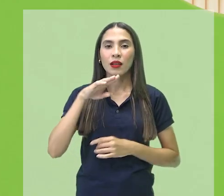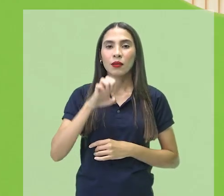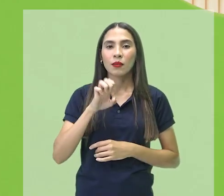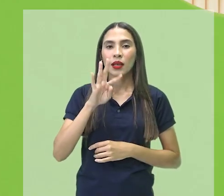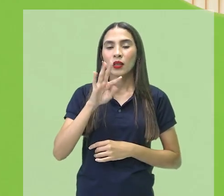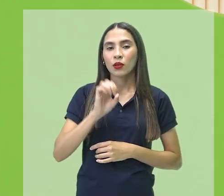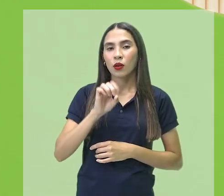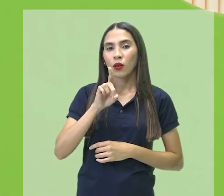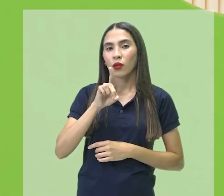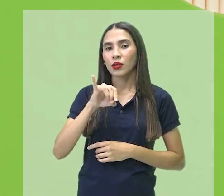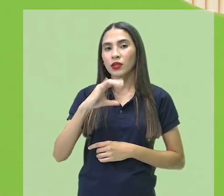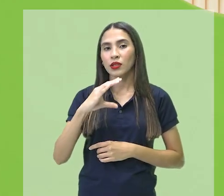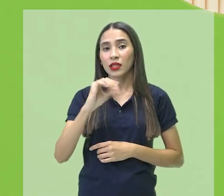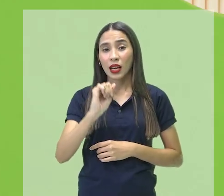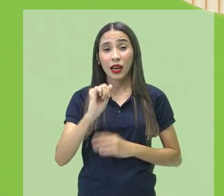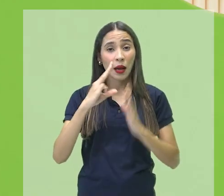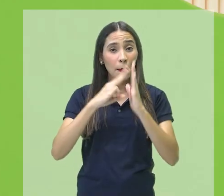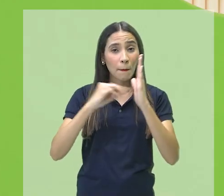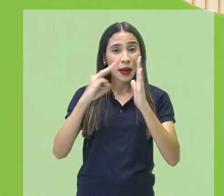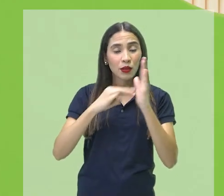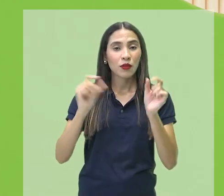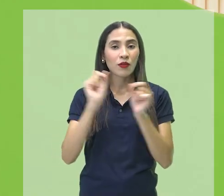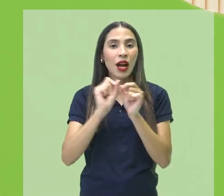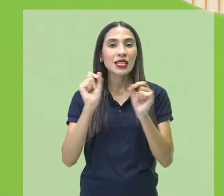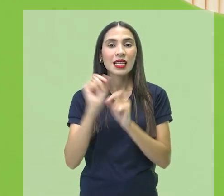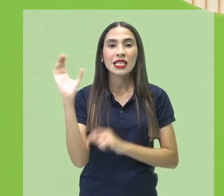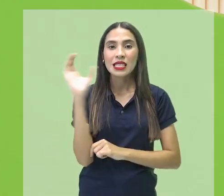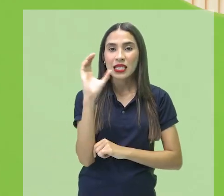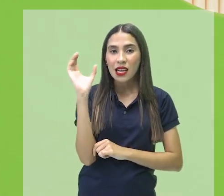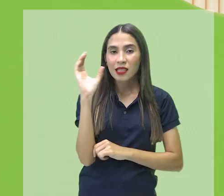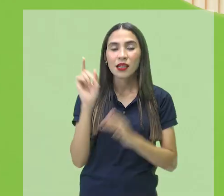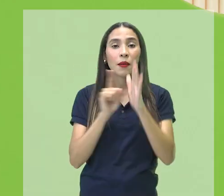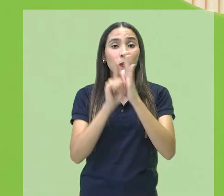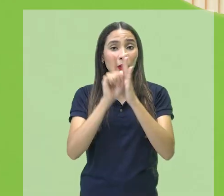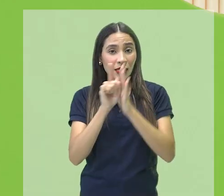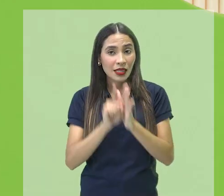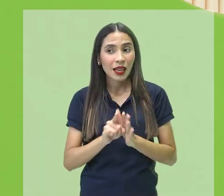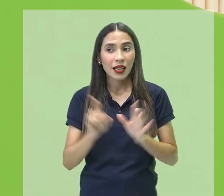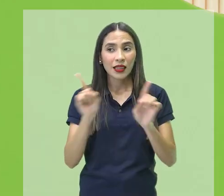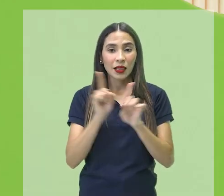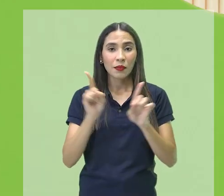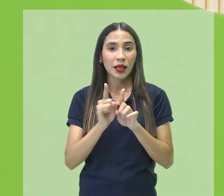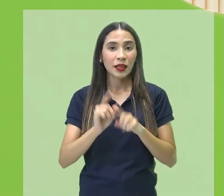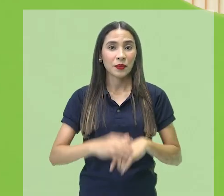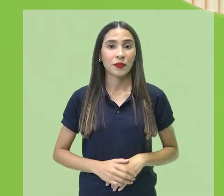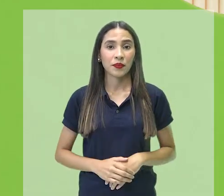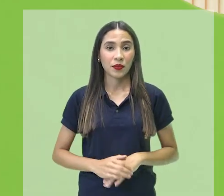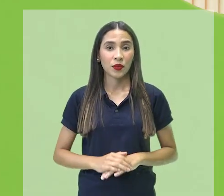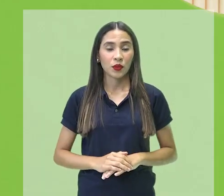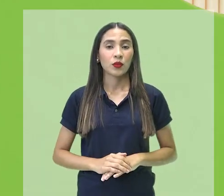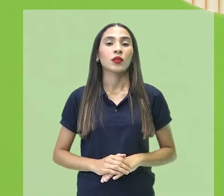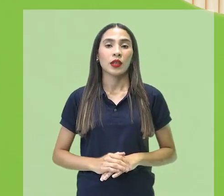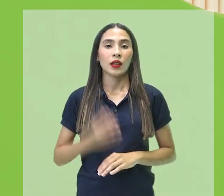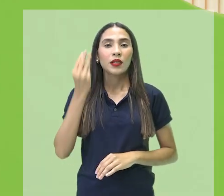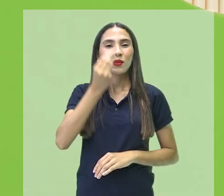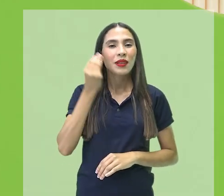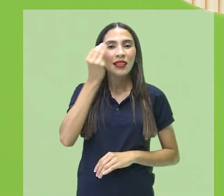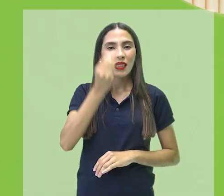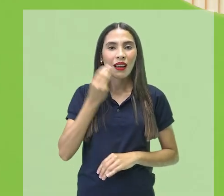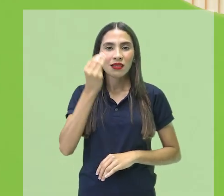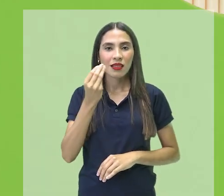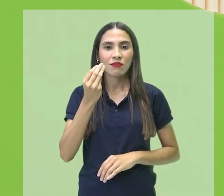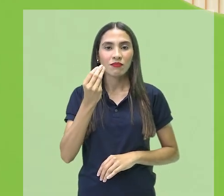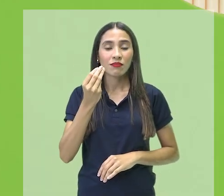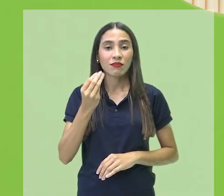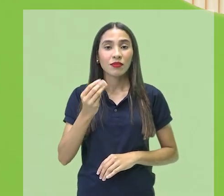diz o nome método, de fazer ciência, de pesquisar, certo? De trabalhar